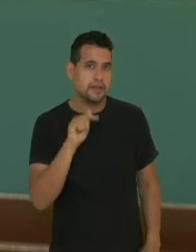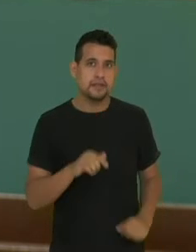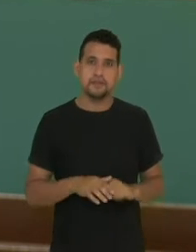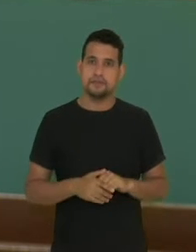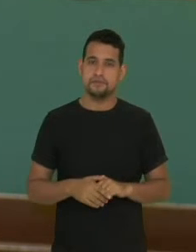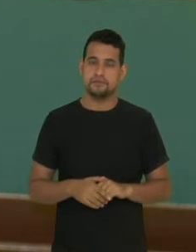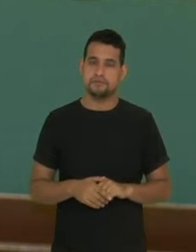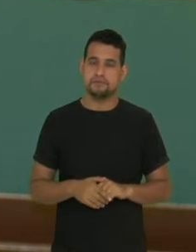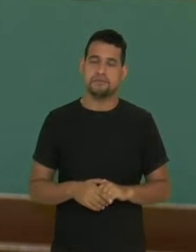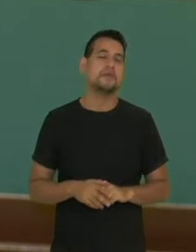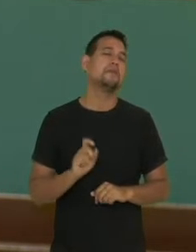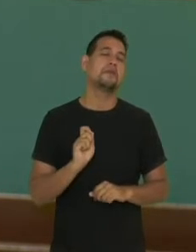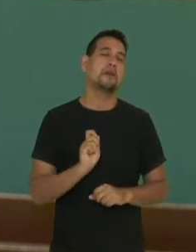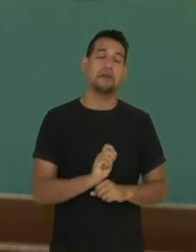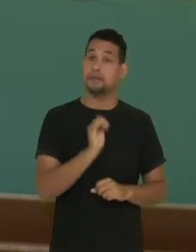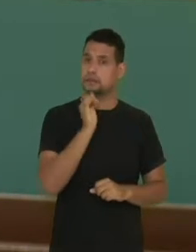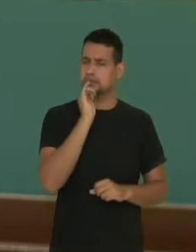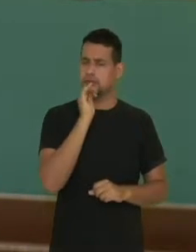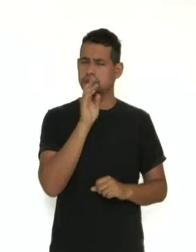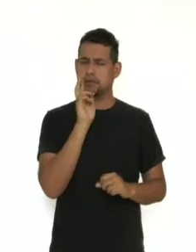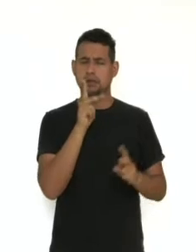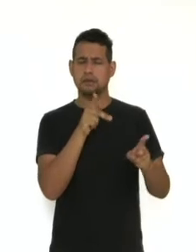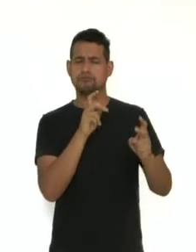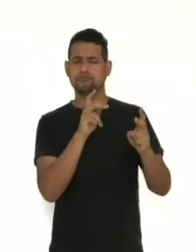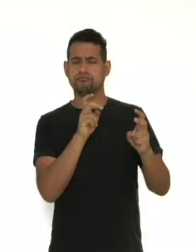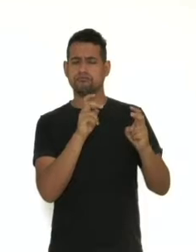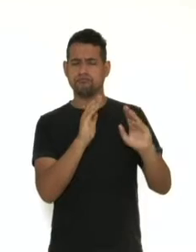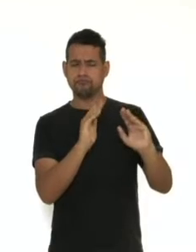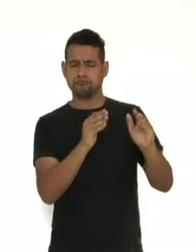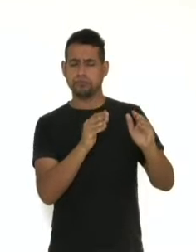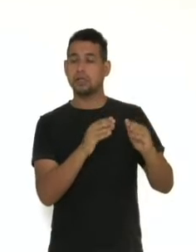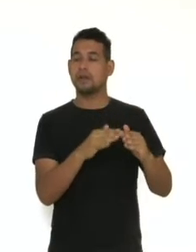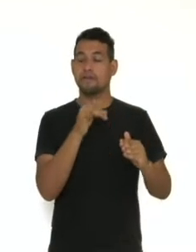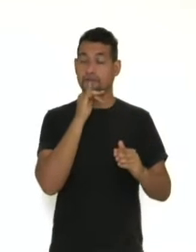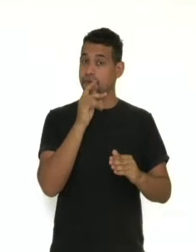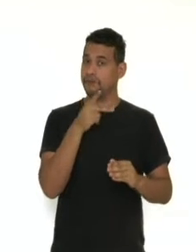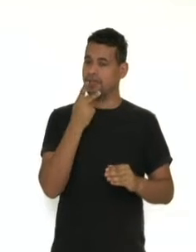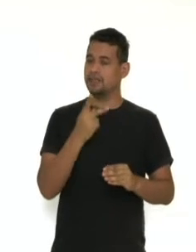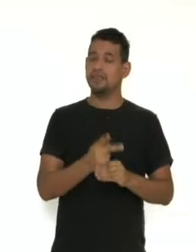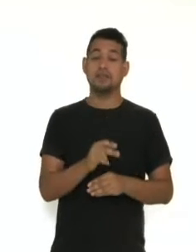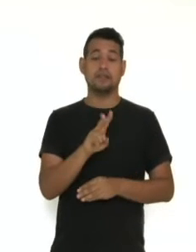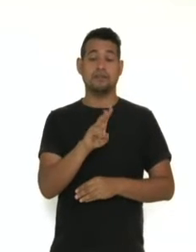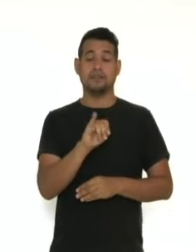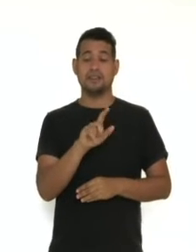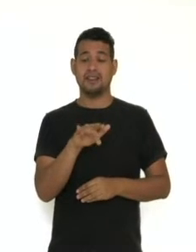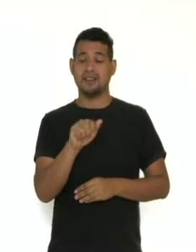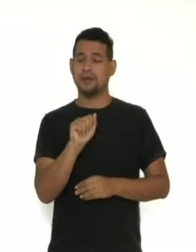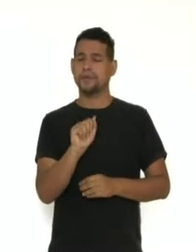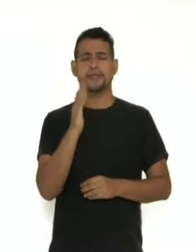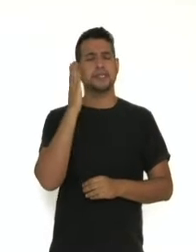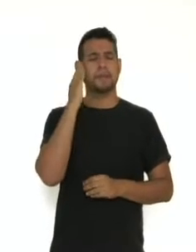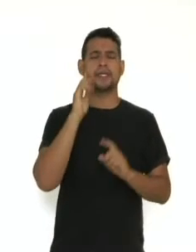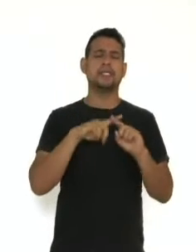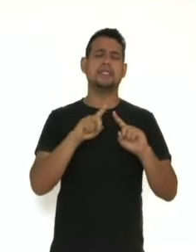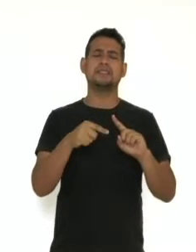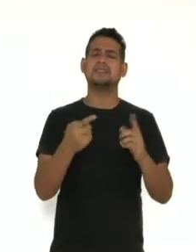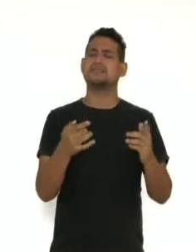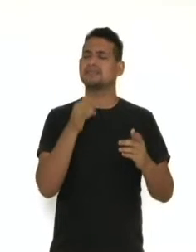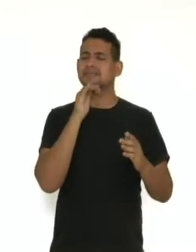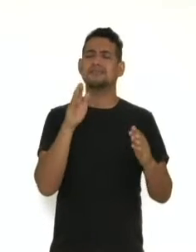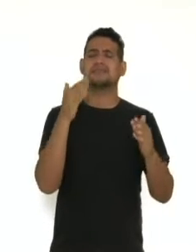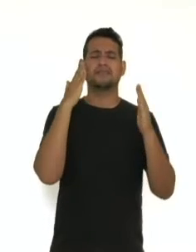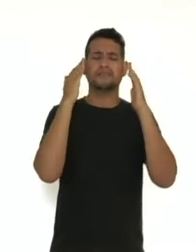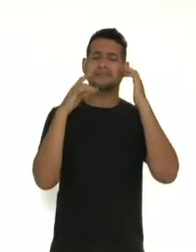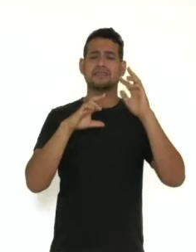Aí ele segue aqui, ó, olhou sério, aí ele diz, Vilela podia sabê-lo e depois, qual saber